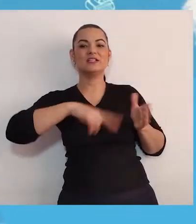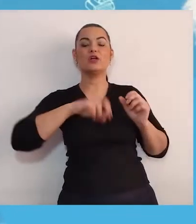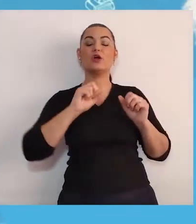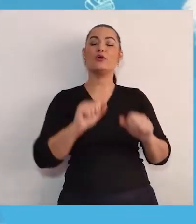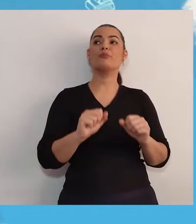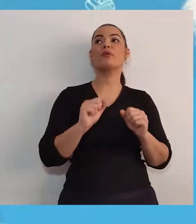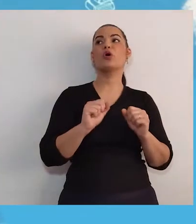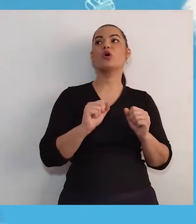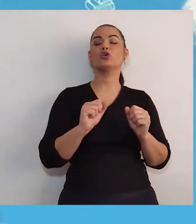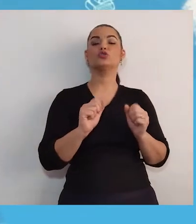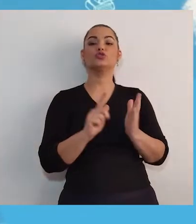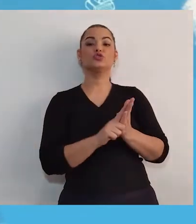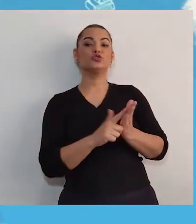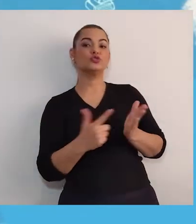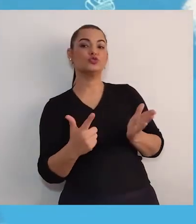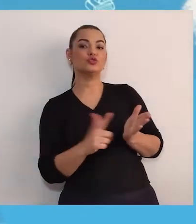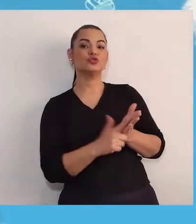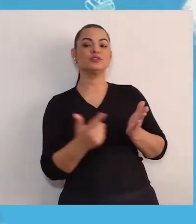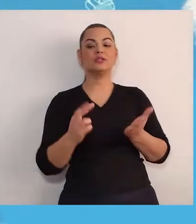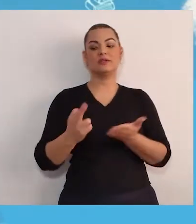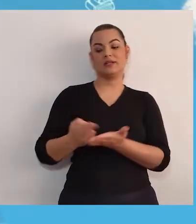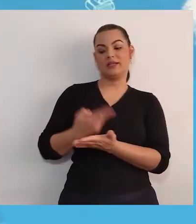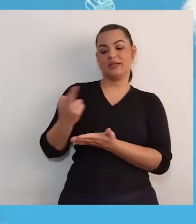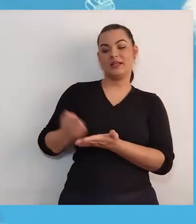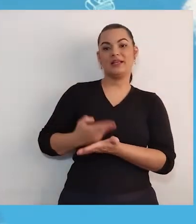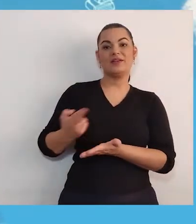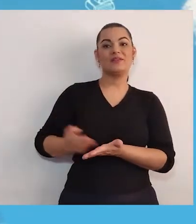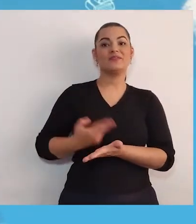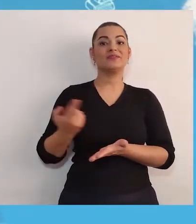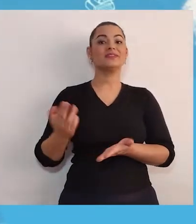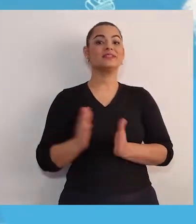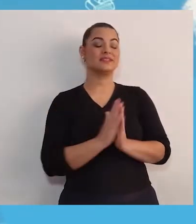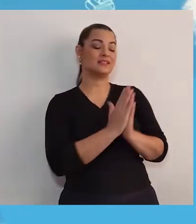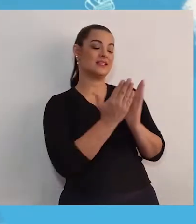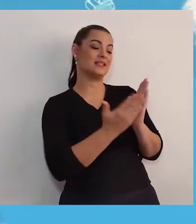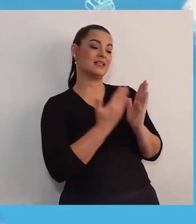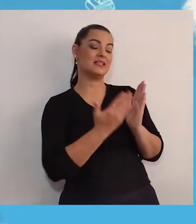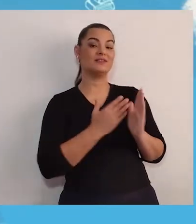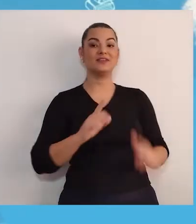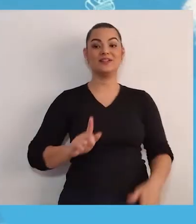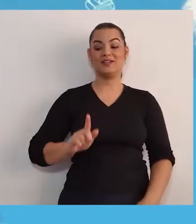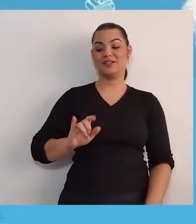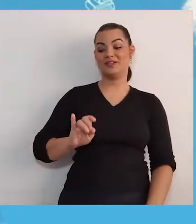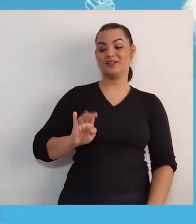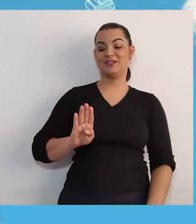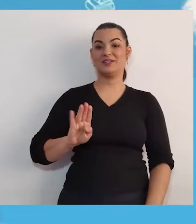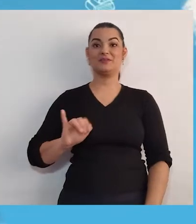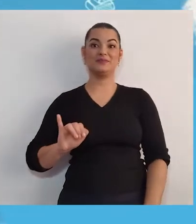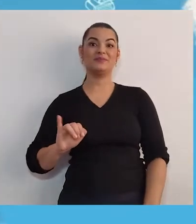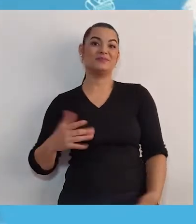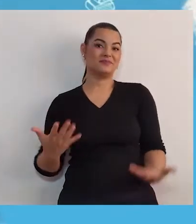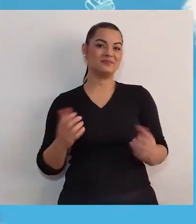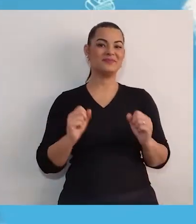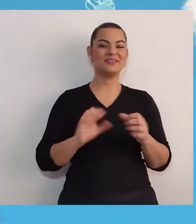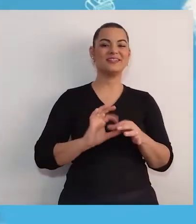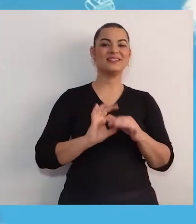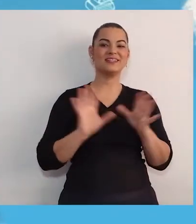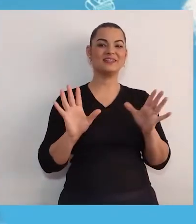panfletos, pode ser uma biblioteca com revistas, com gibis. Então vamos